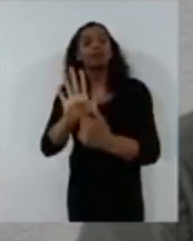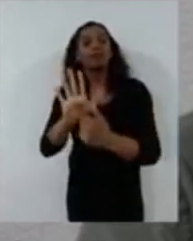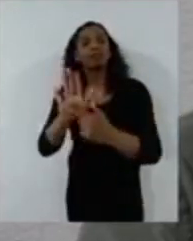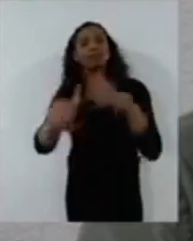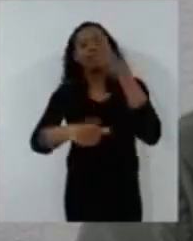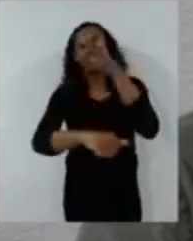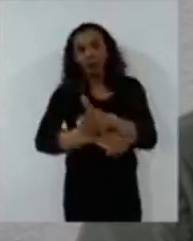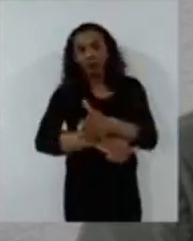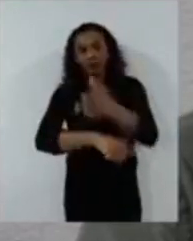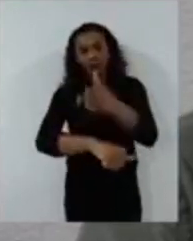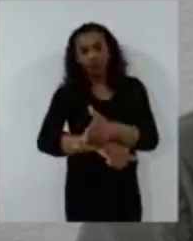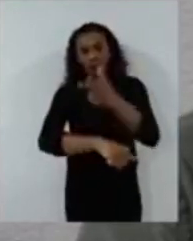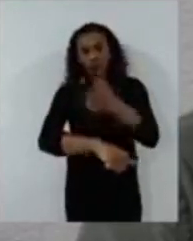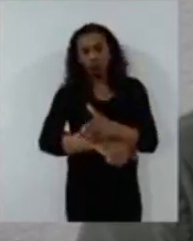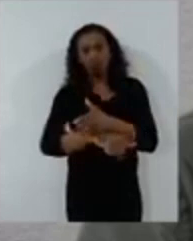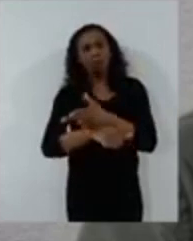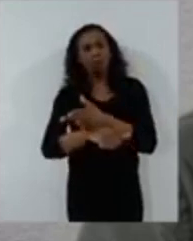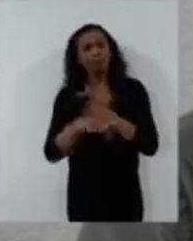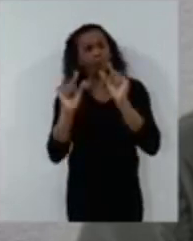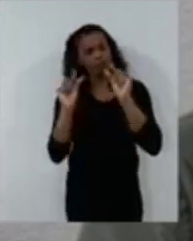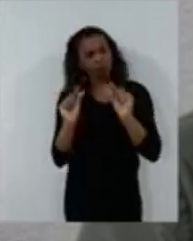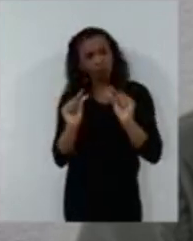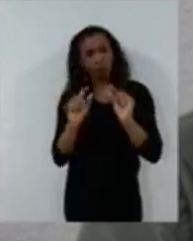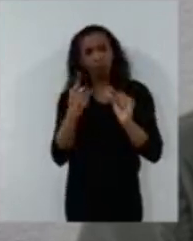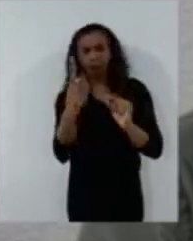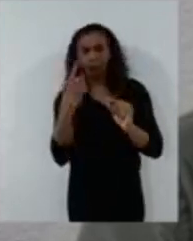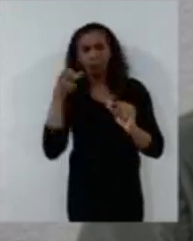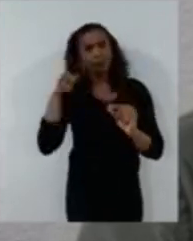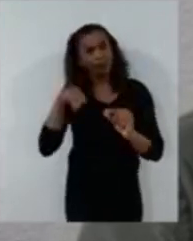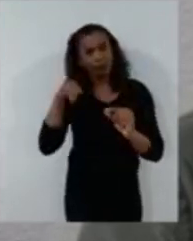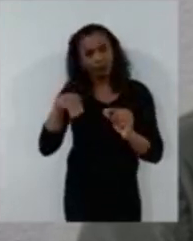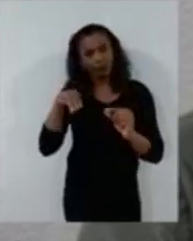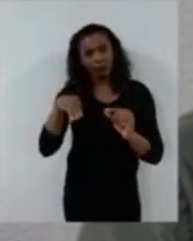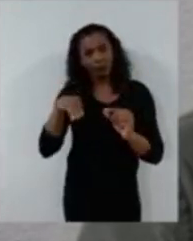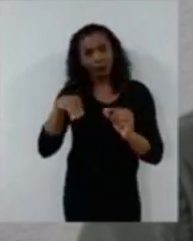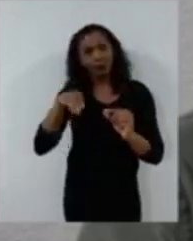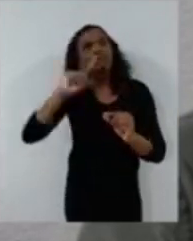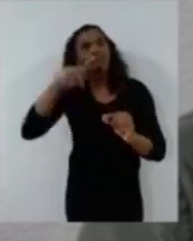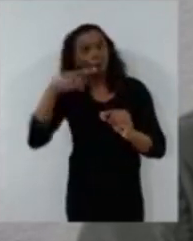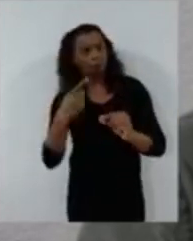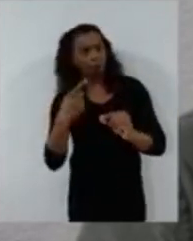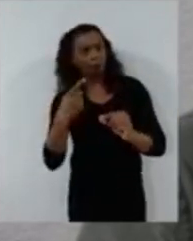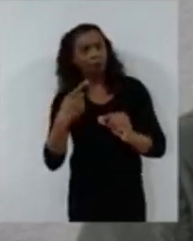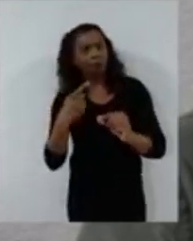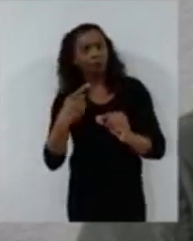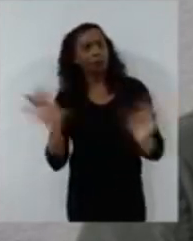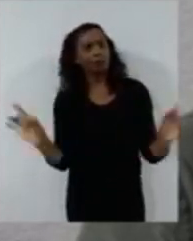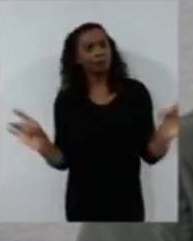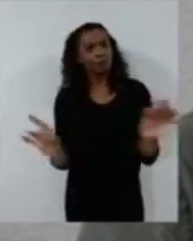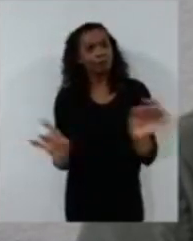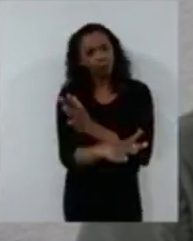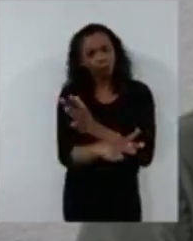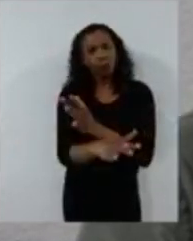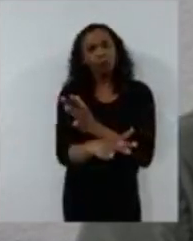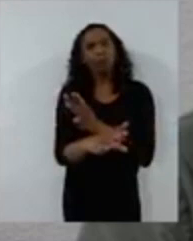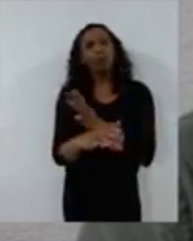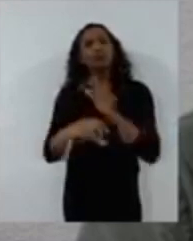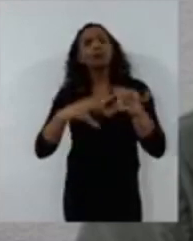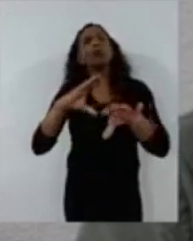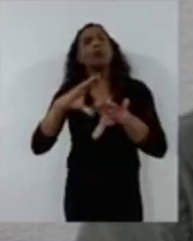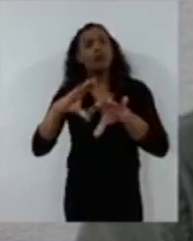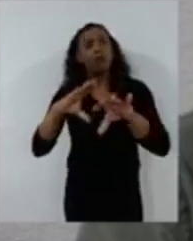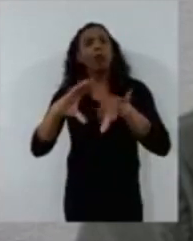minuto e em breve estaremos disponibilizando já os canais de comunicação, os